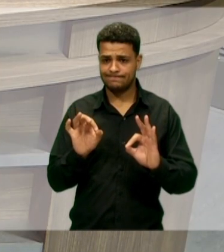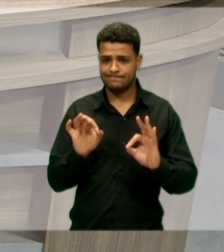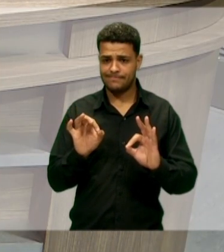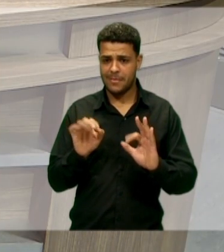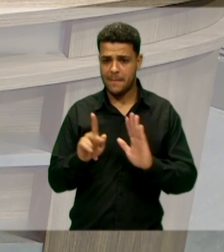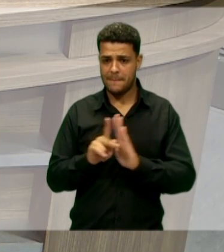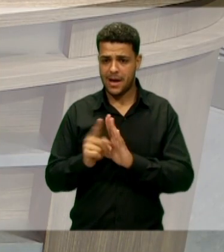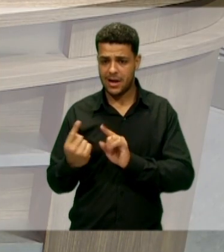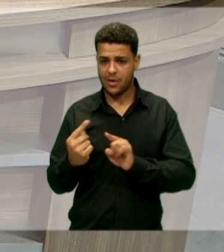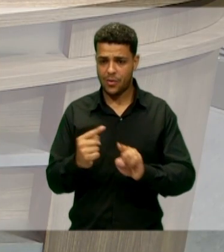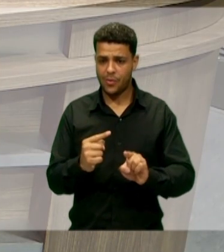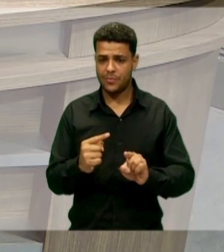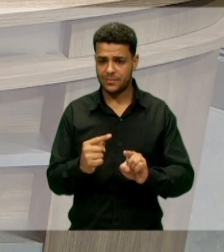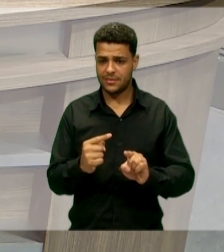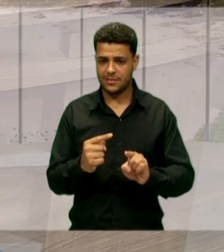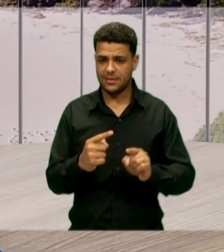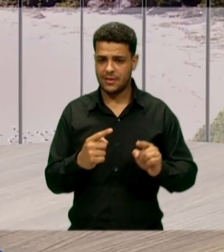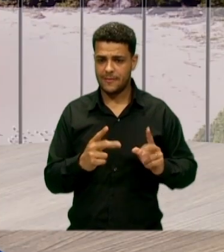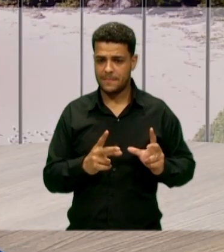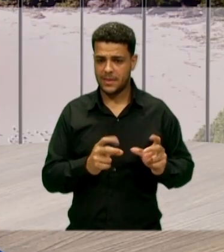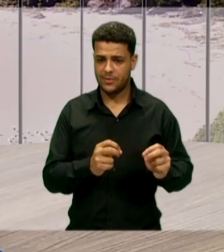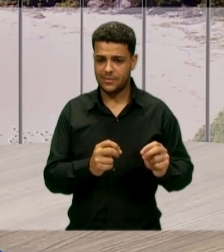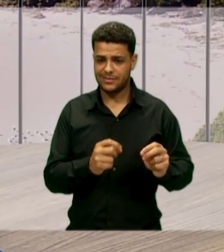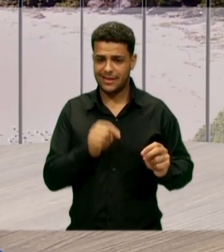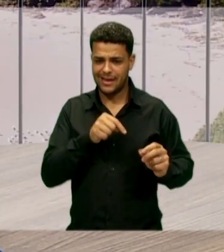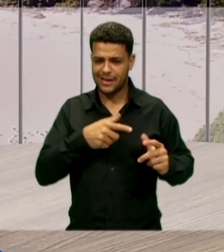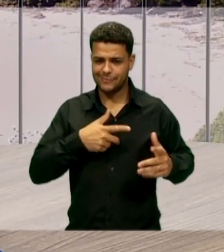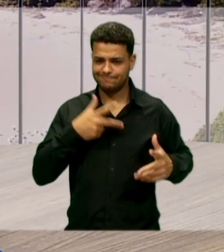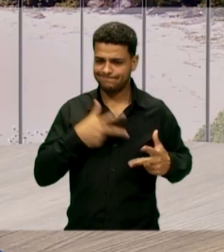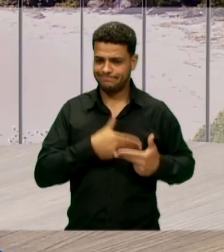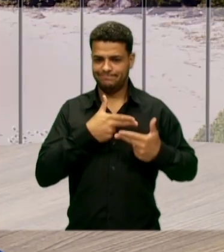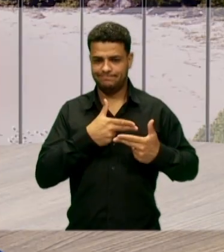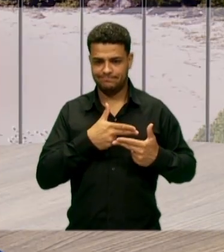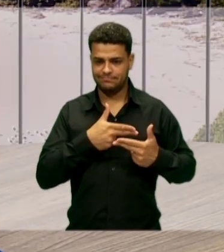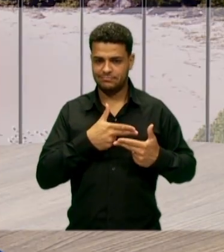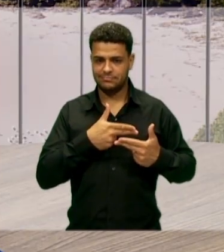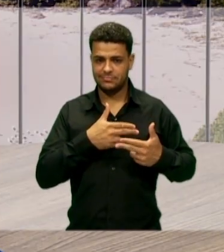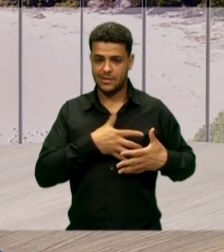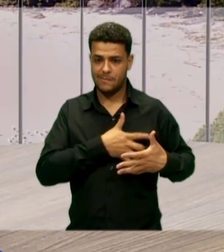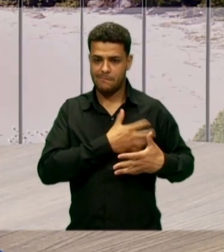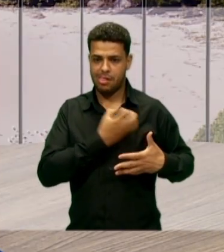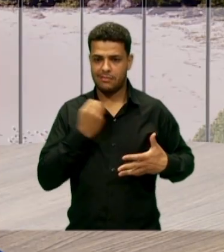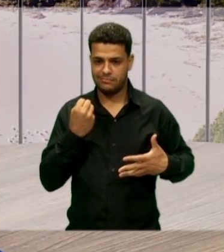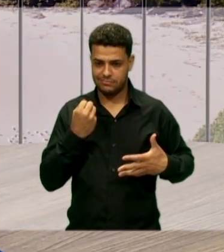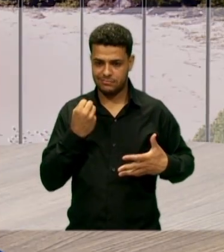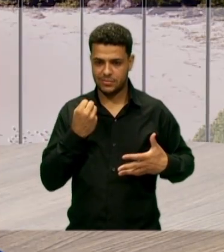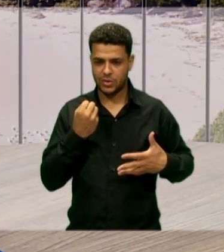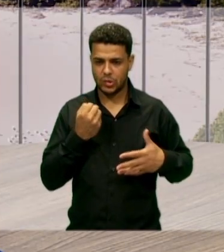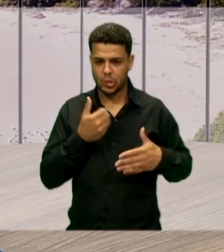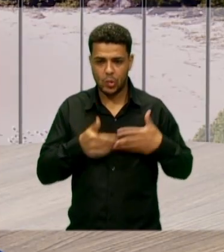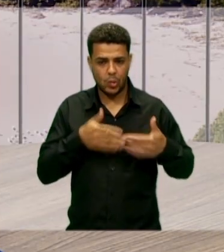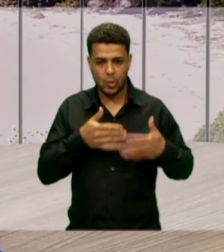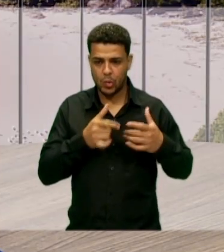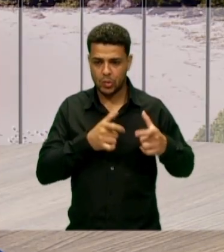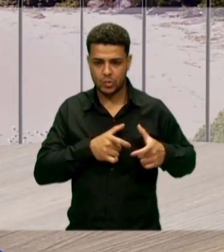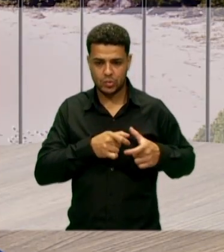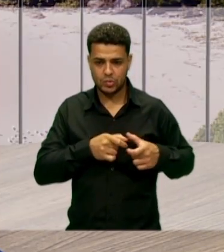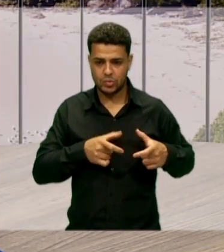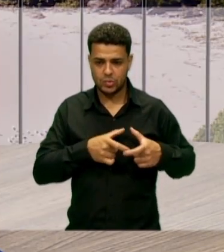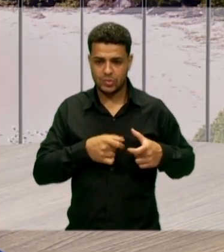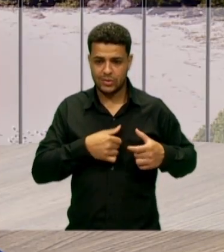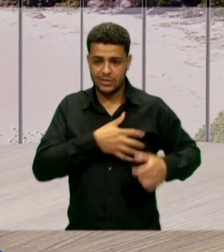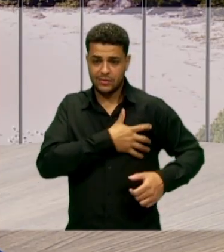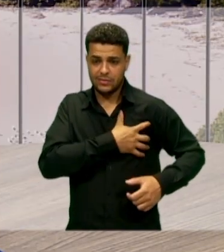para atuar contra o câncer, apenas a cirurgia. Então eles eram muito agressivos na cirurgia. Eles tiravam a mama inteira, independente do tamanho do tumor. E